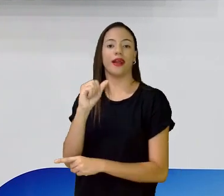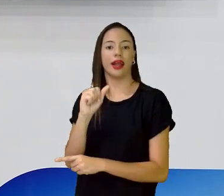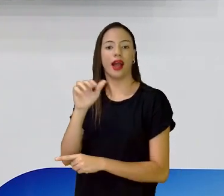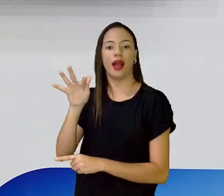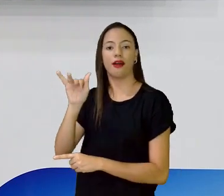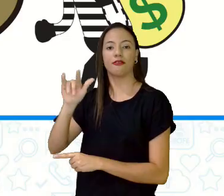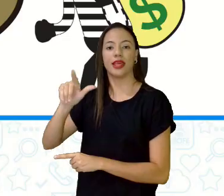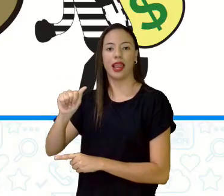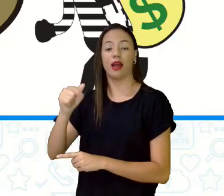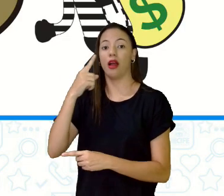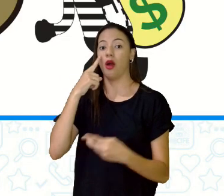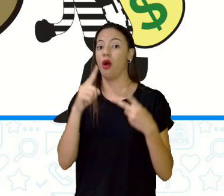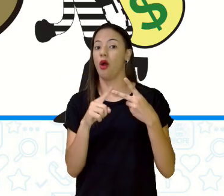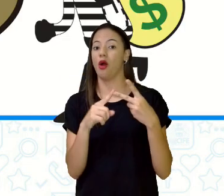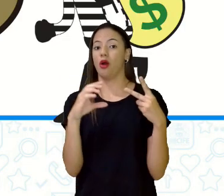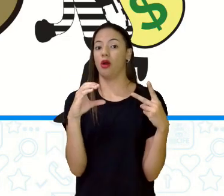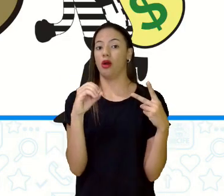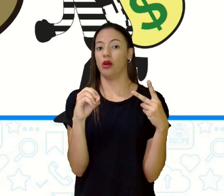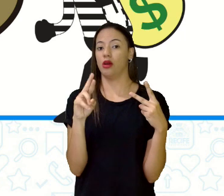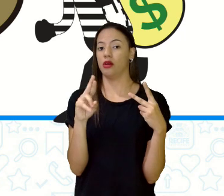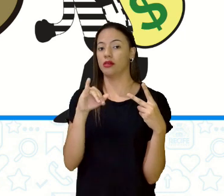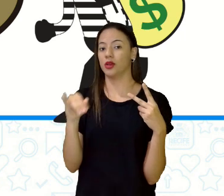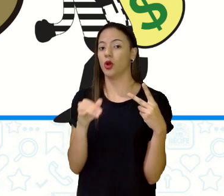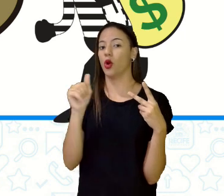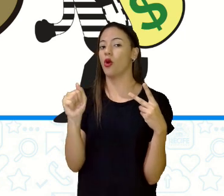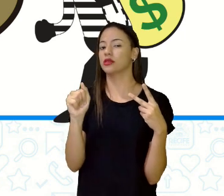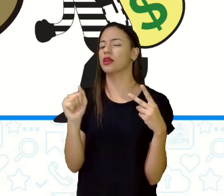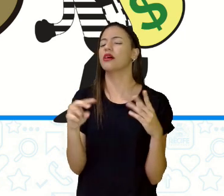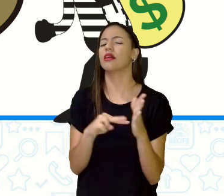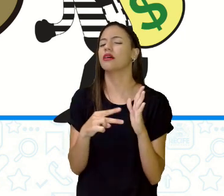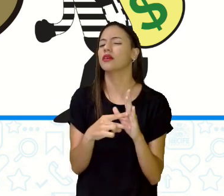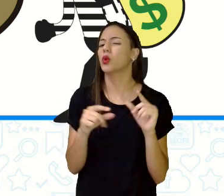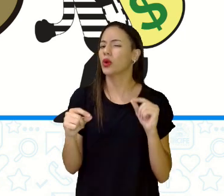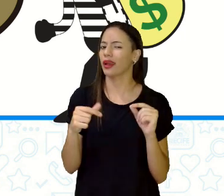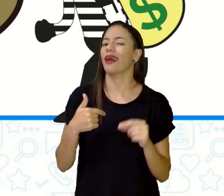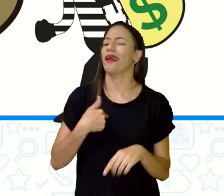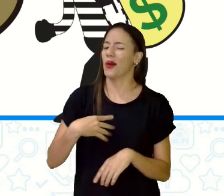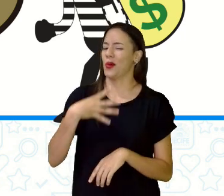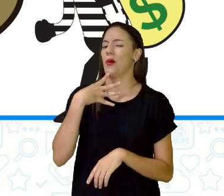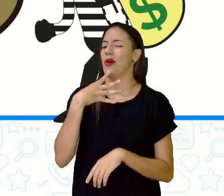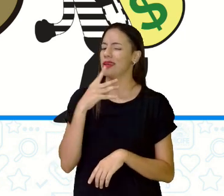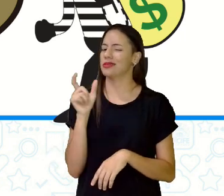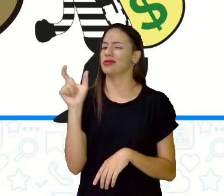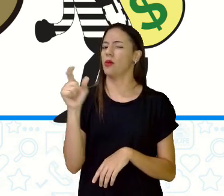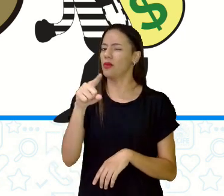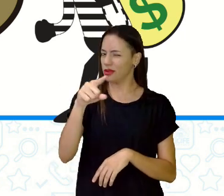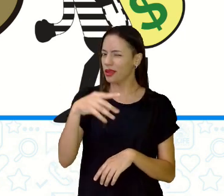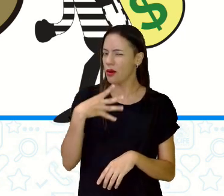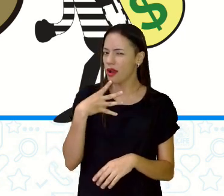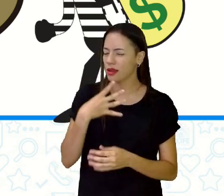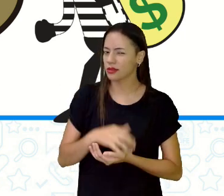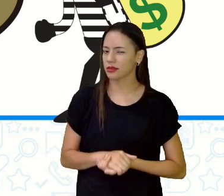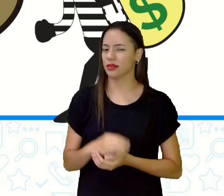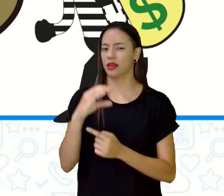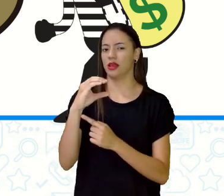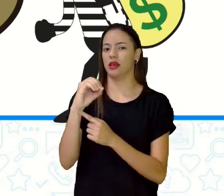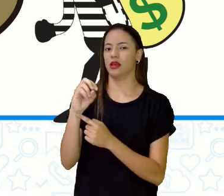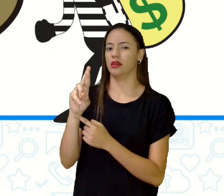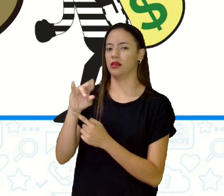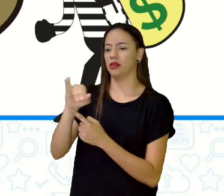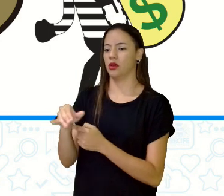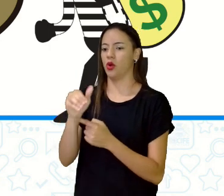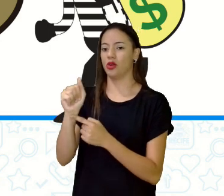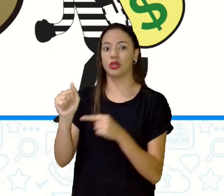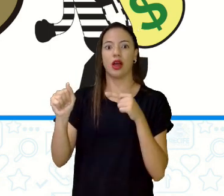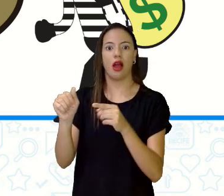E corja? Corja, gente. Eu já ouvi bastante esse nome. E você? Corja é um conjunto